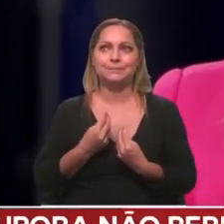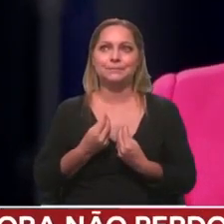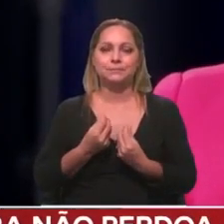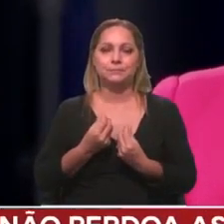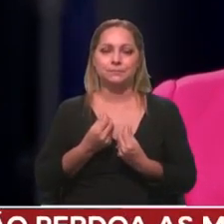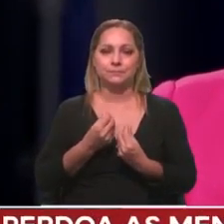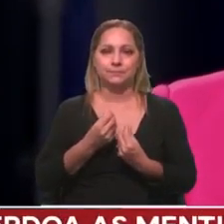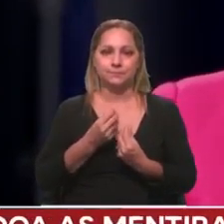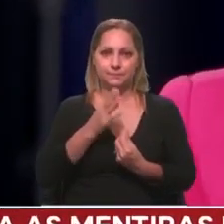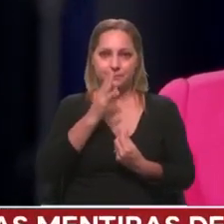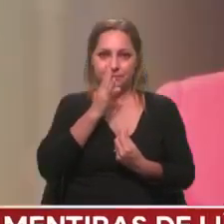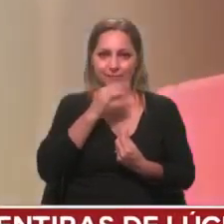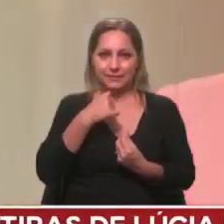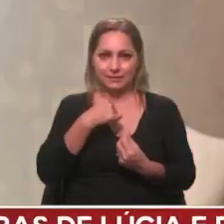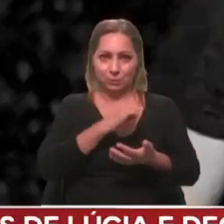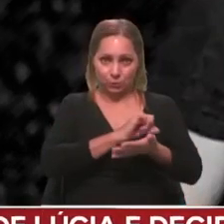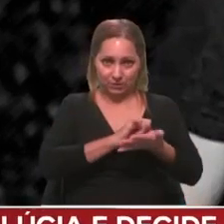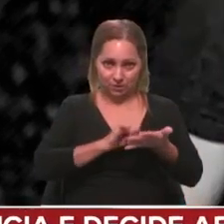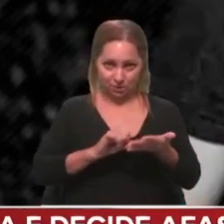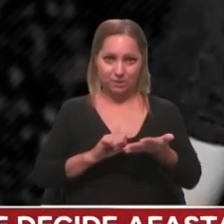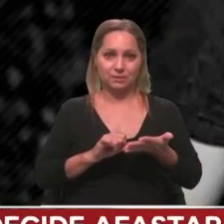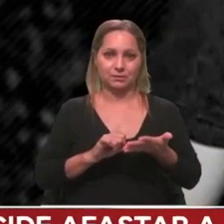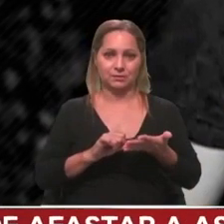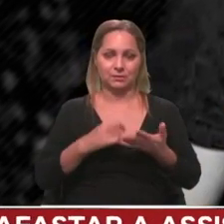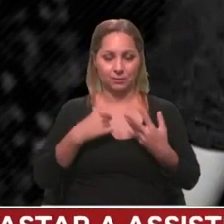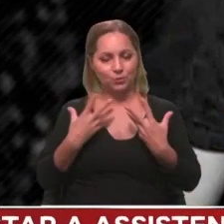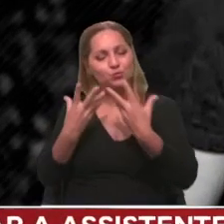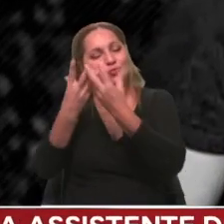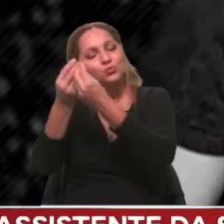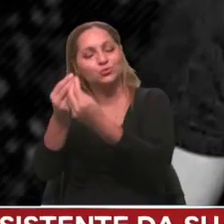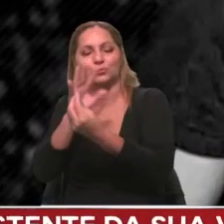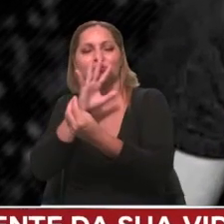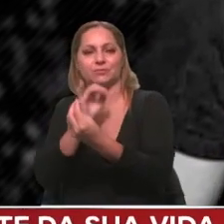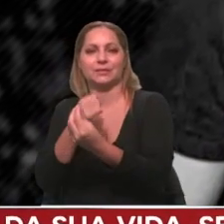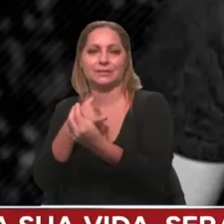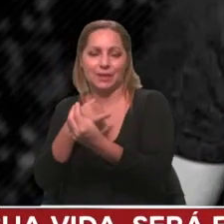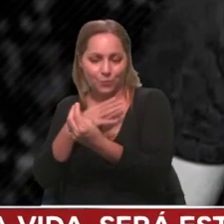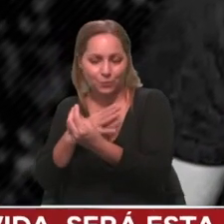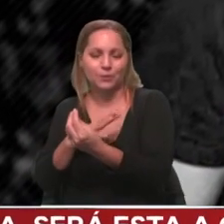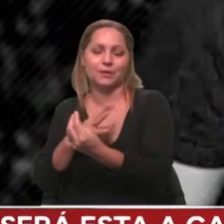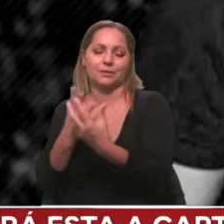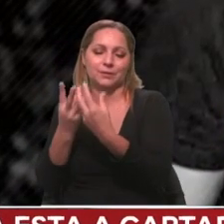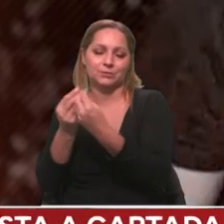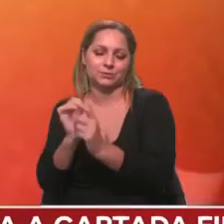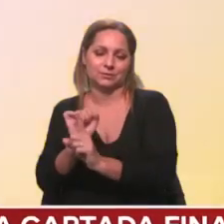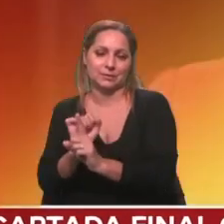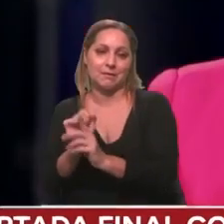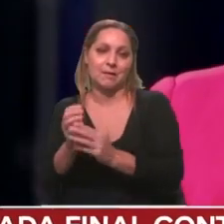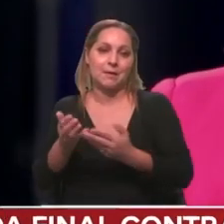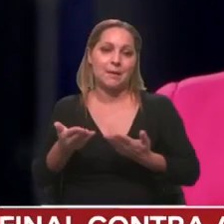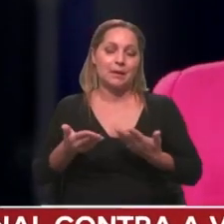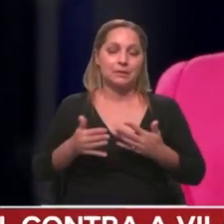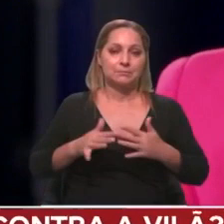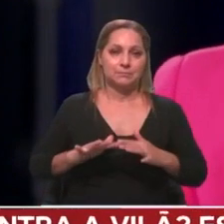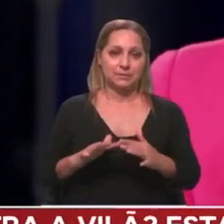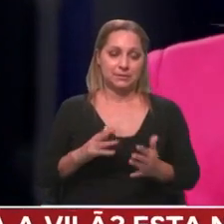se eu desistisse, se me fosse embora daqui, que ia ter com o Ed. E era aquilo que eu mais queria. Embora,